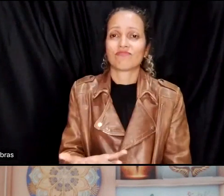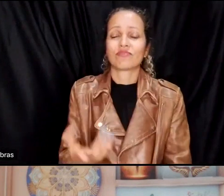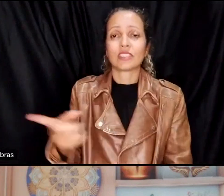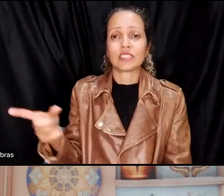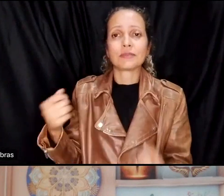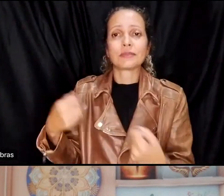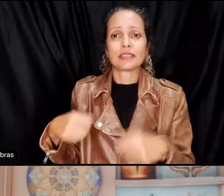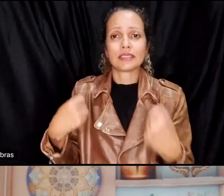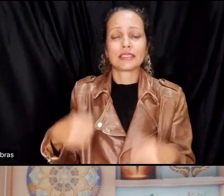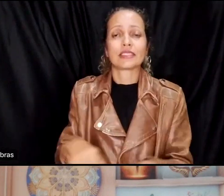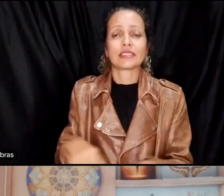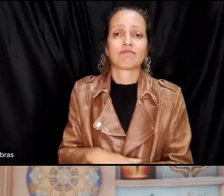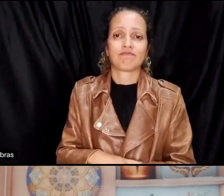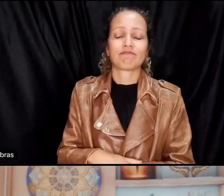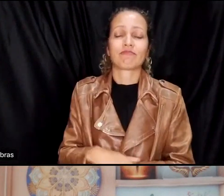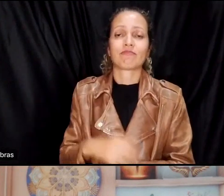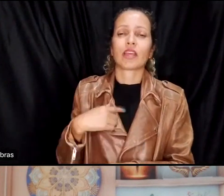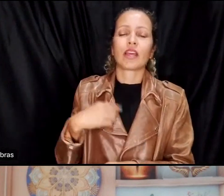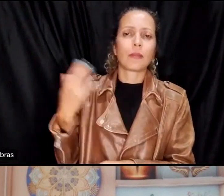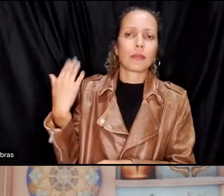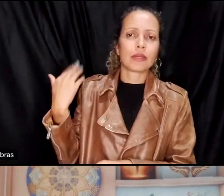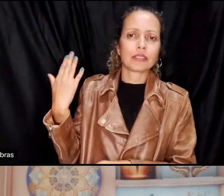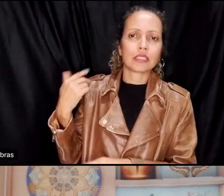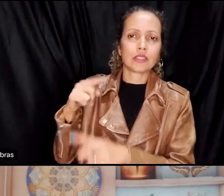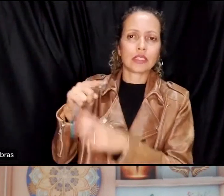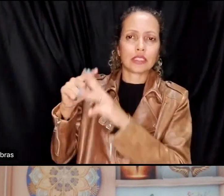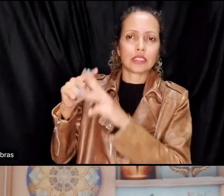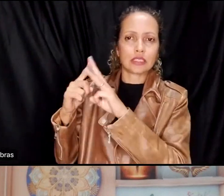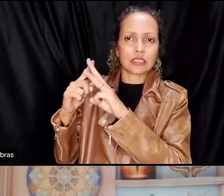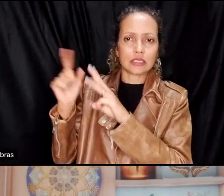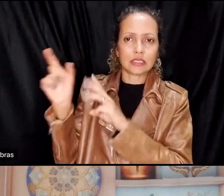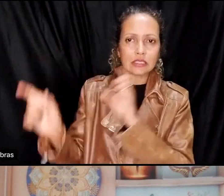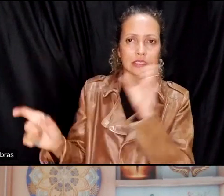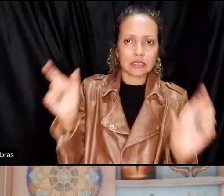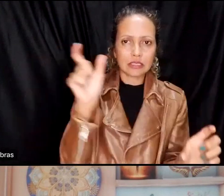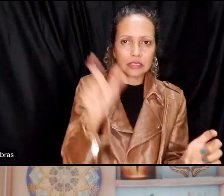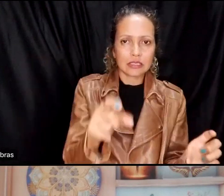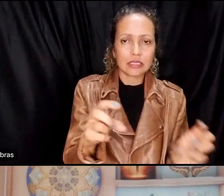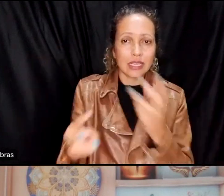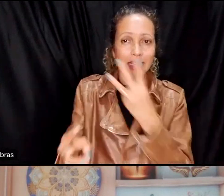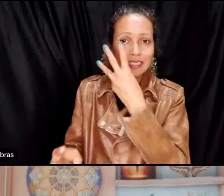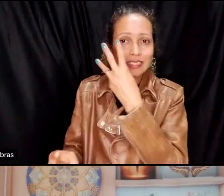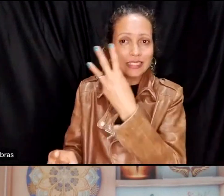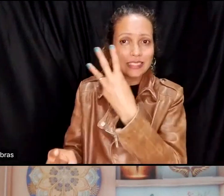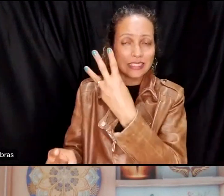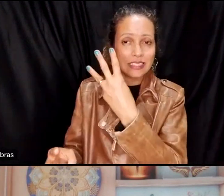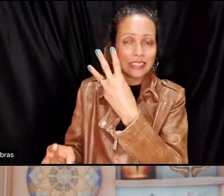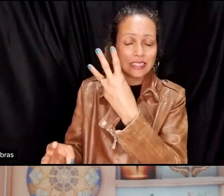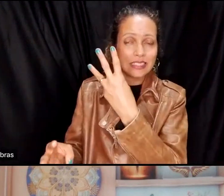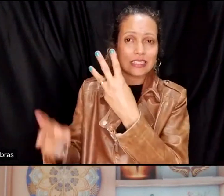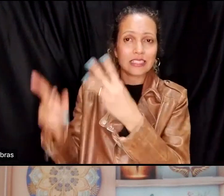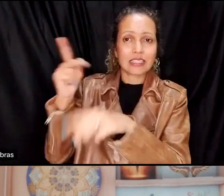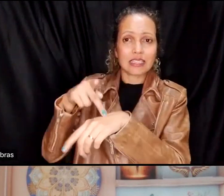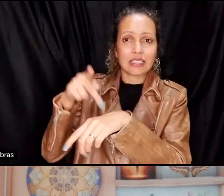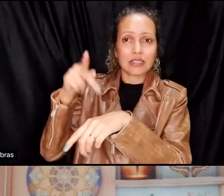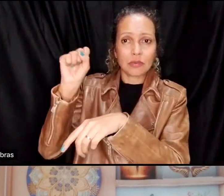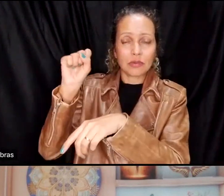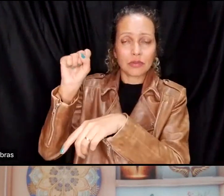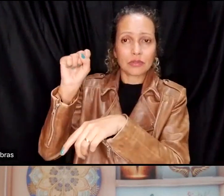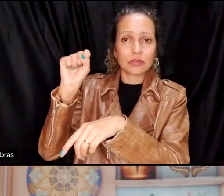-doutoras que eu estudei, a primeira delas, ela ficou surda com sete anos porque ela teve uma meningite.